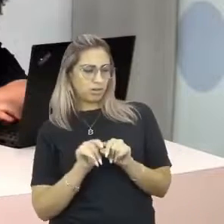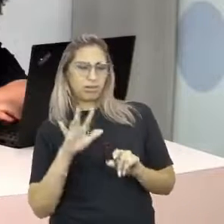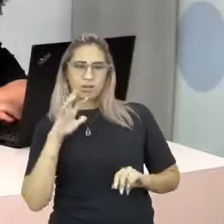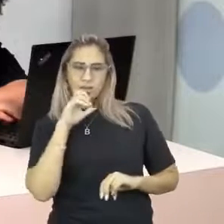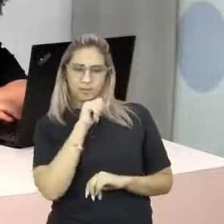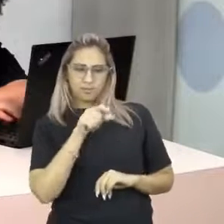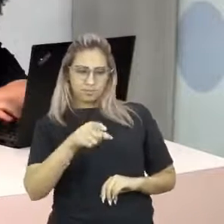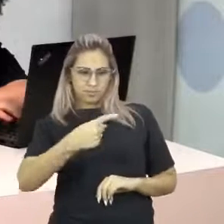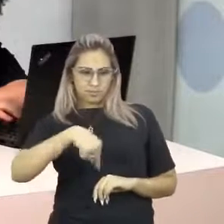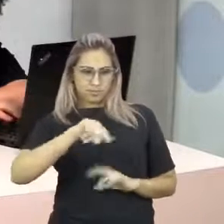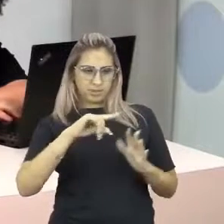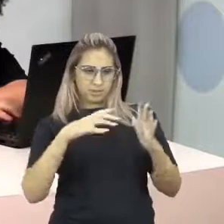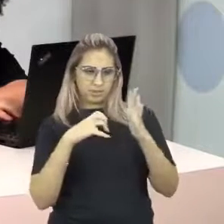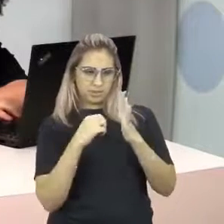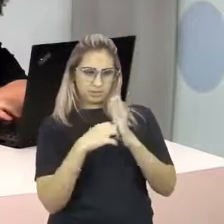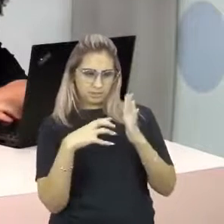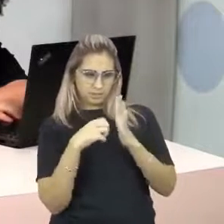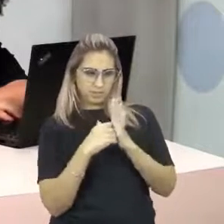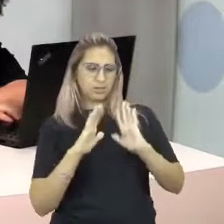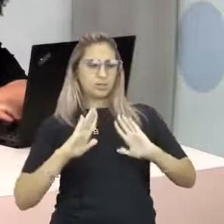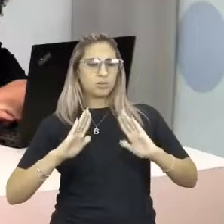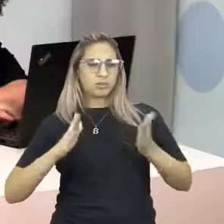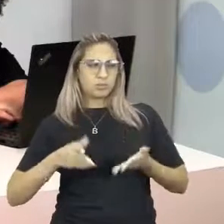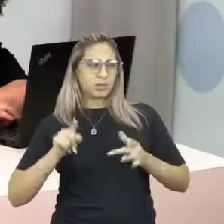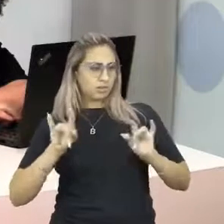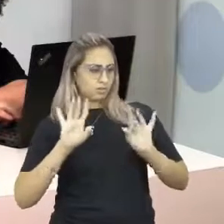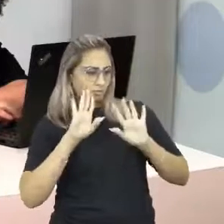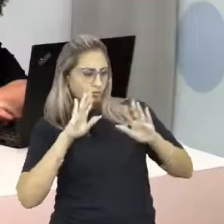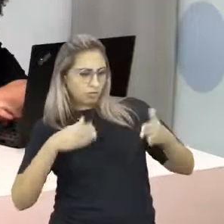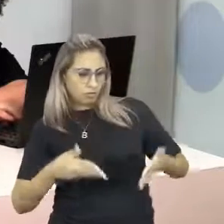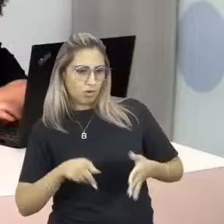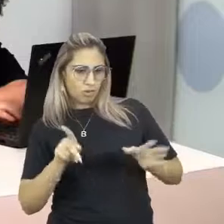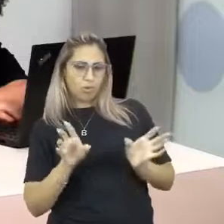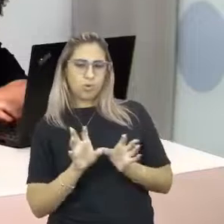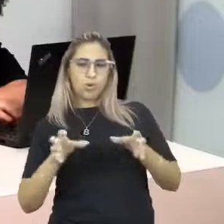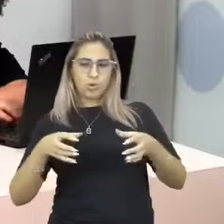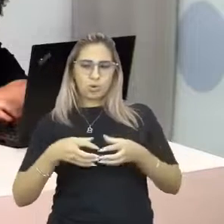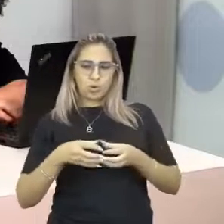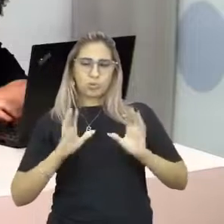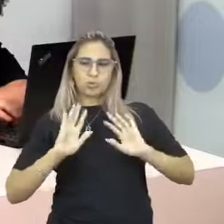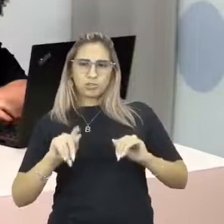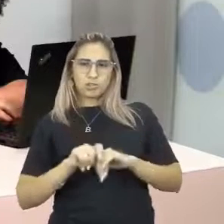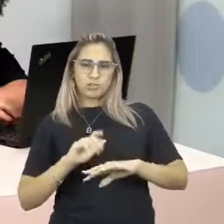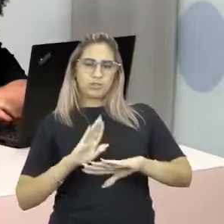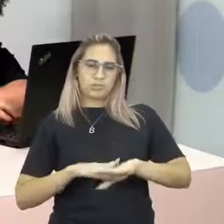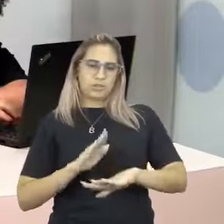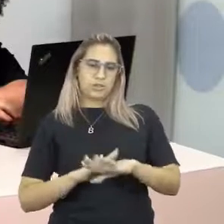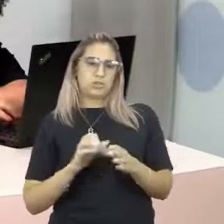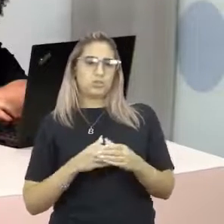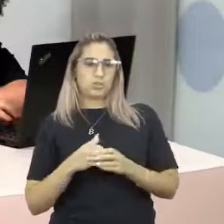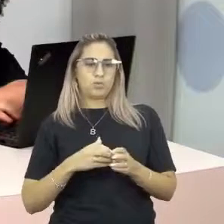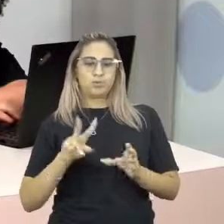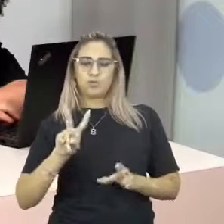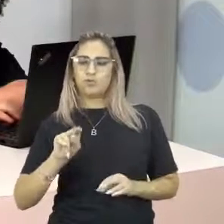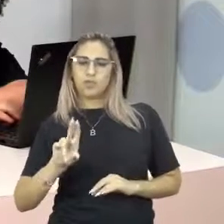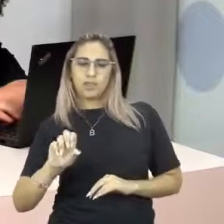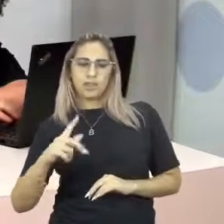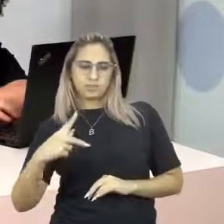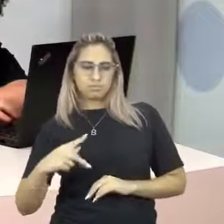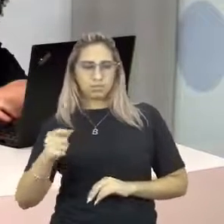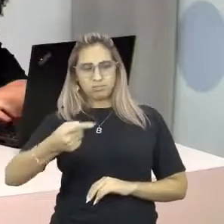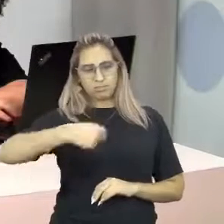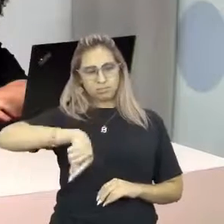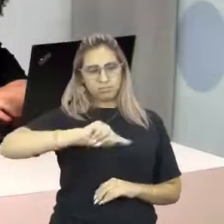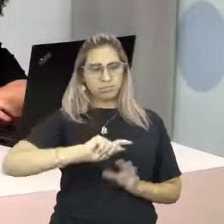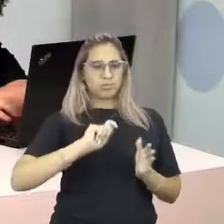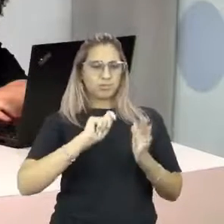que essa inscrição, né, é específica para esse grupo que realizou o concurso da VUNESP, tanto os